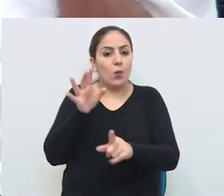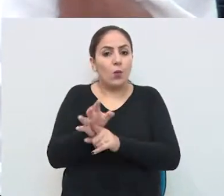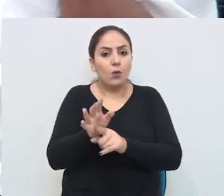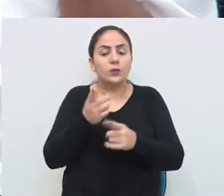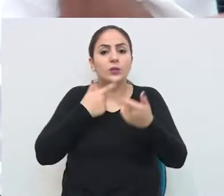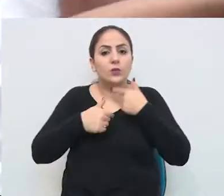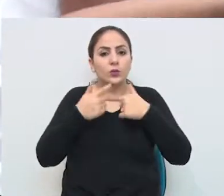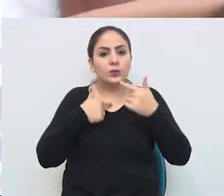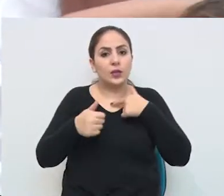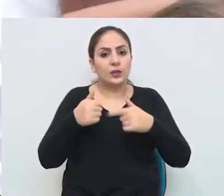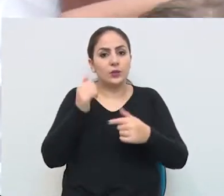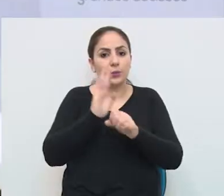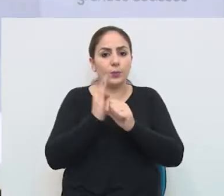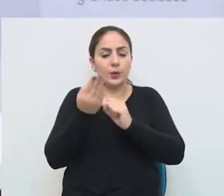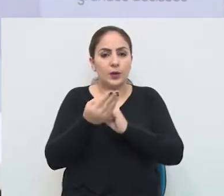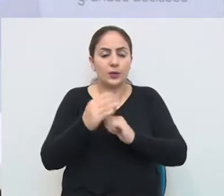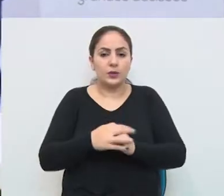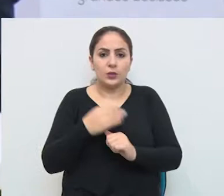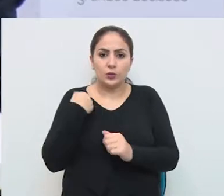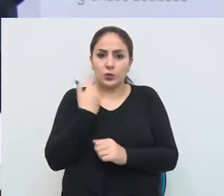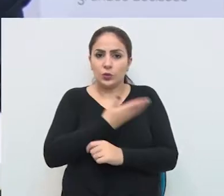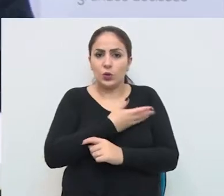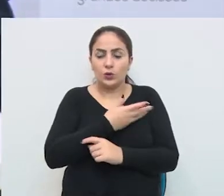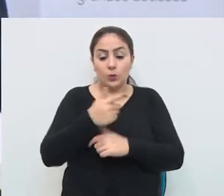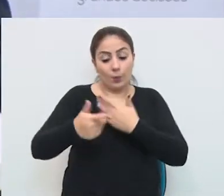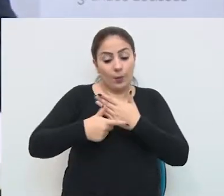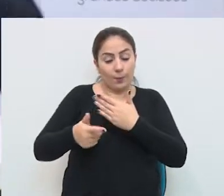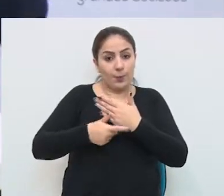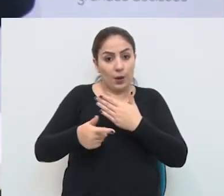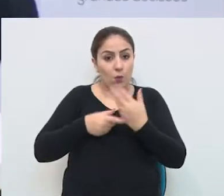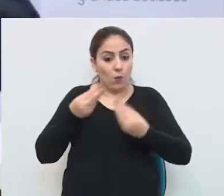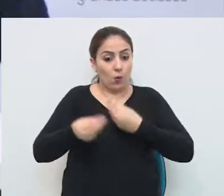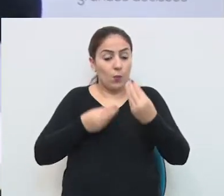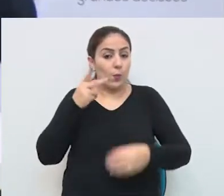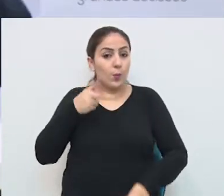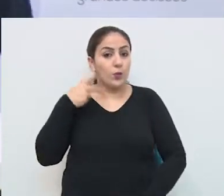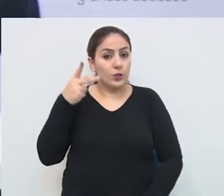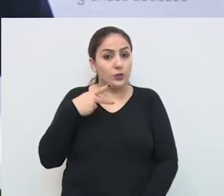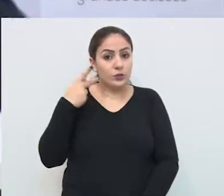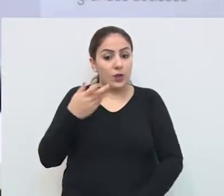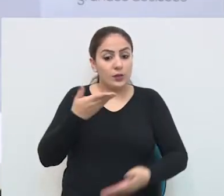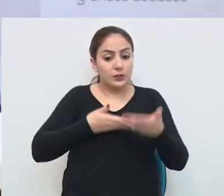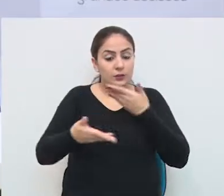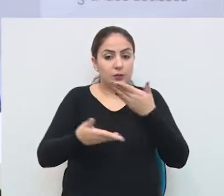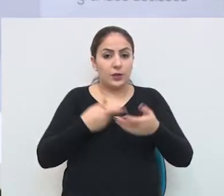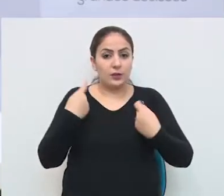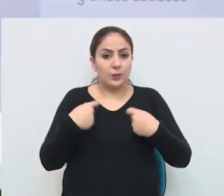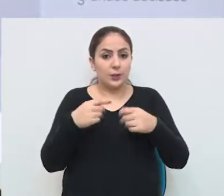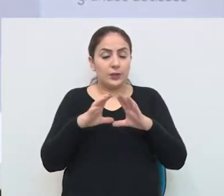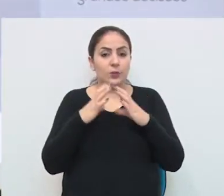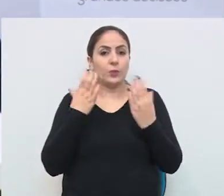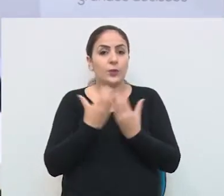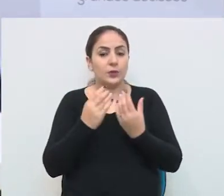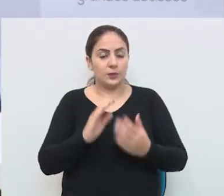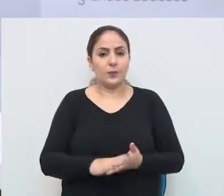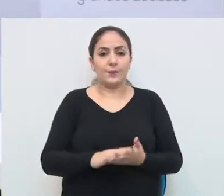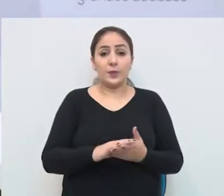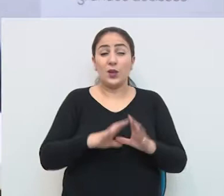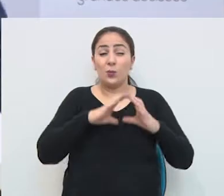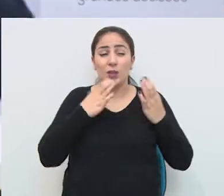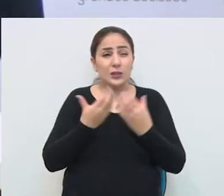do bairro? Nosso papel enquanto agentes políticos não é atender às demandas da comunidade. A comunidade